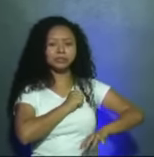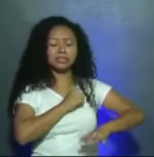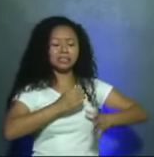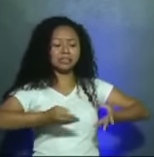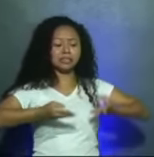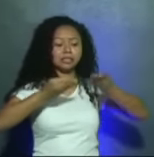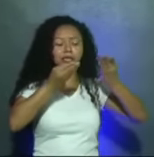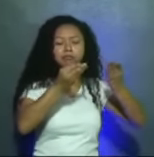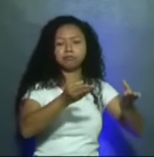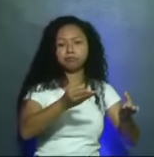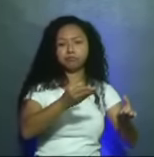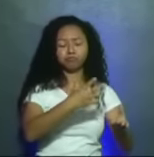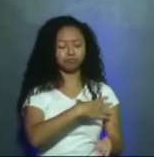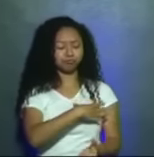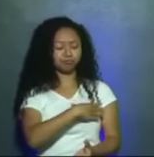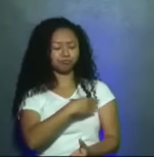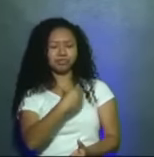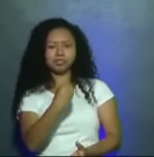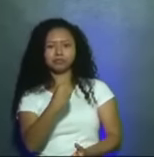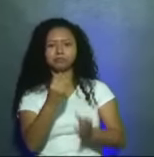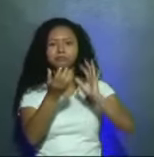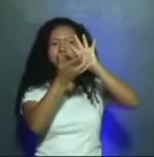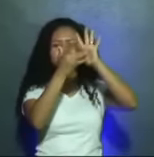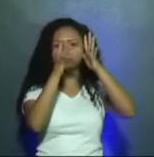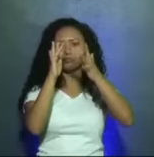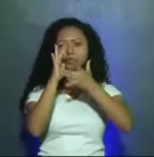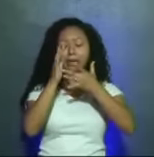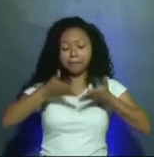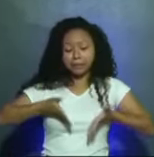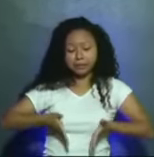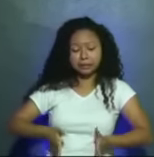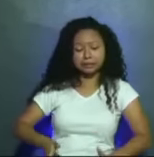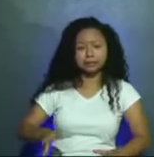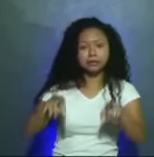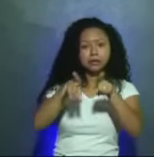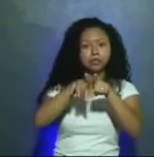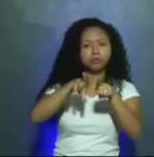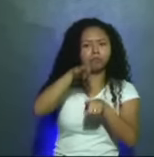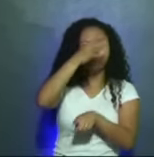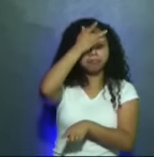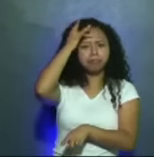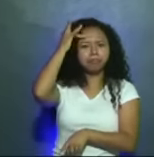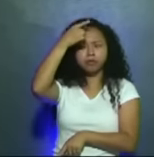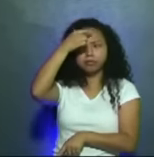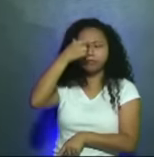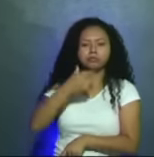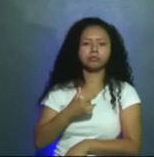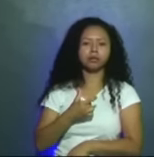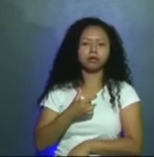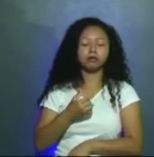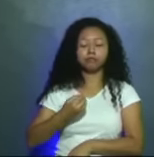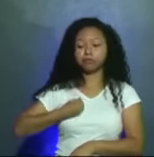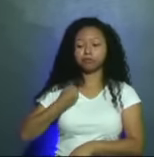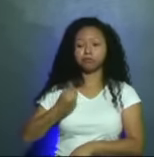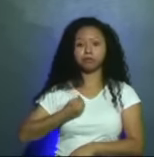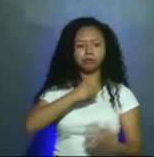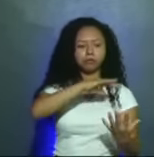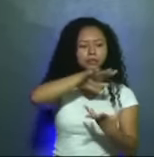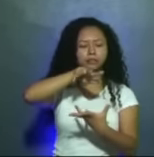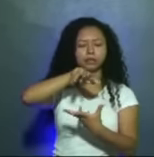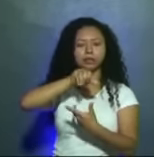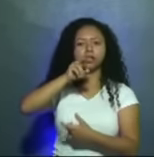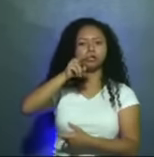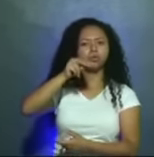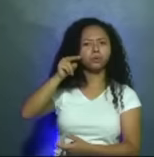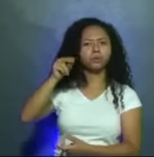nascer como humano. E aí Ele viveu aqui na terra, nunca pecou,